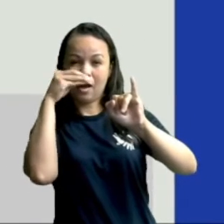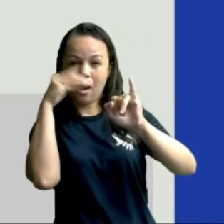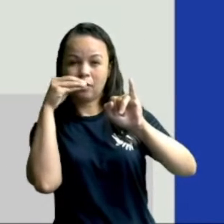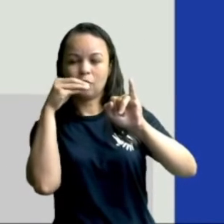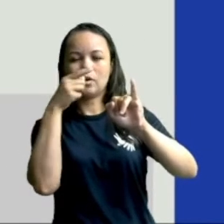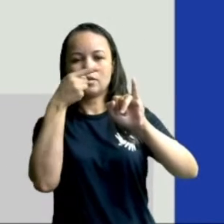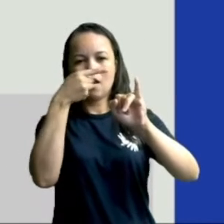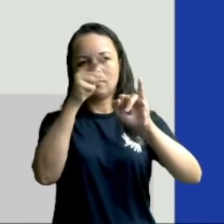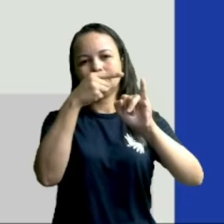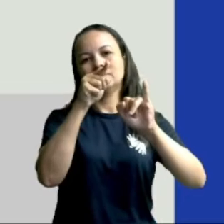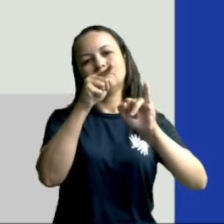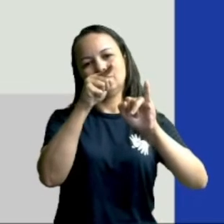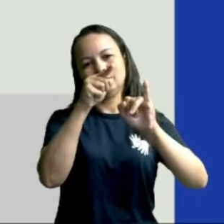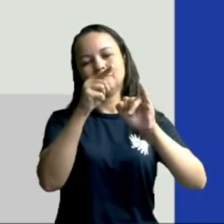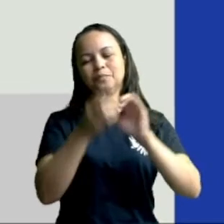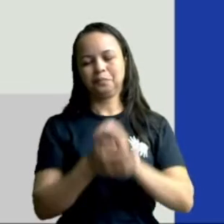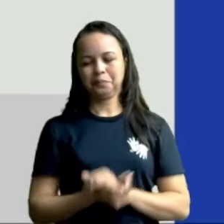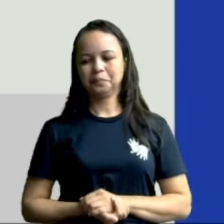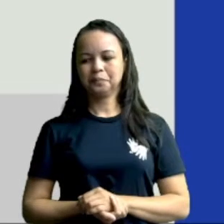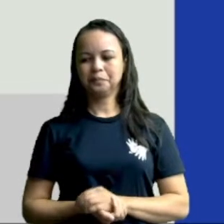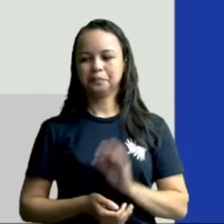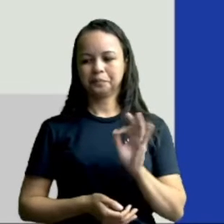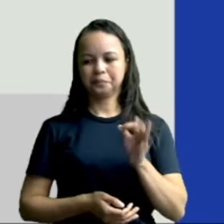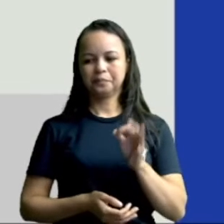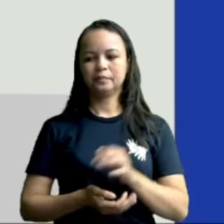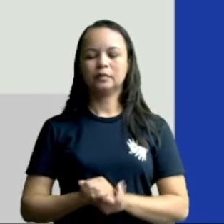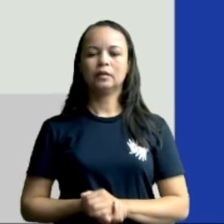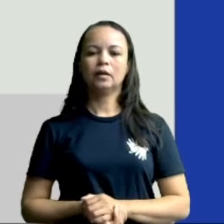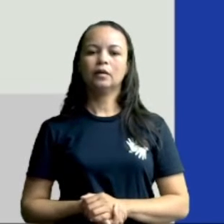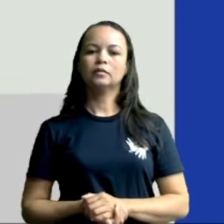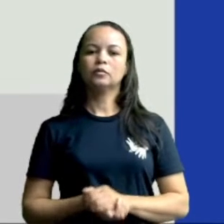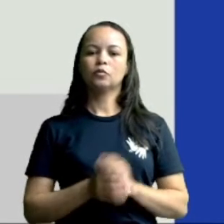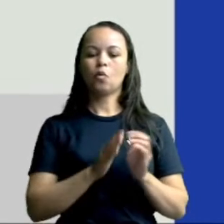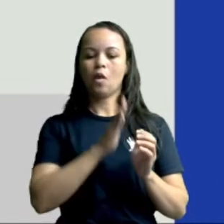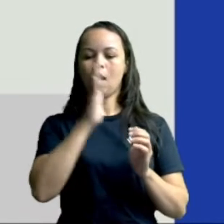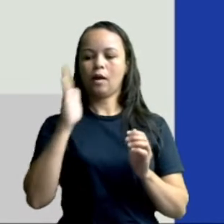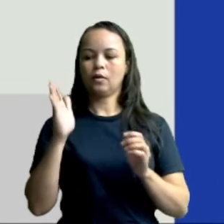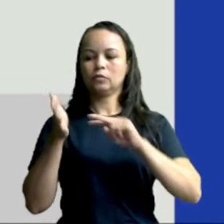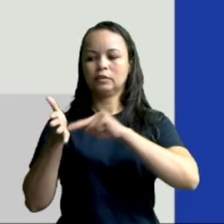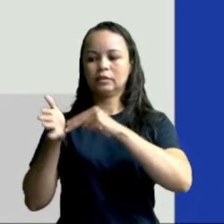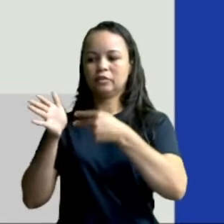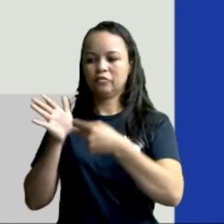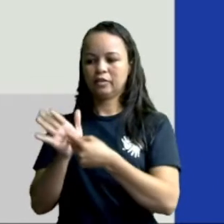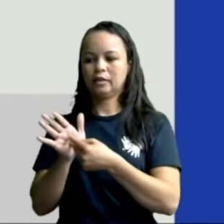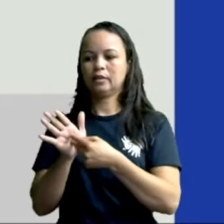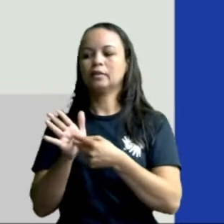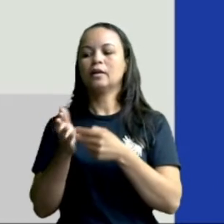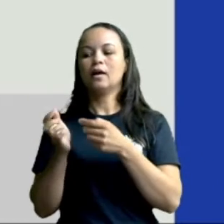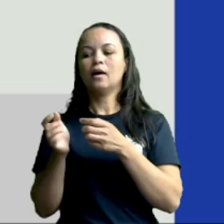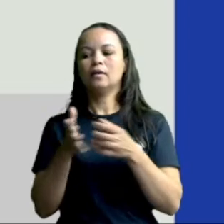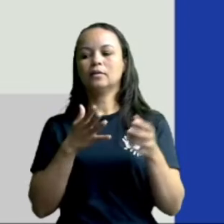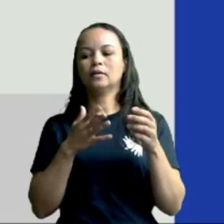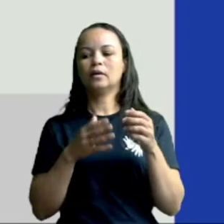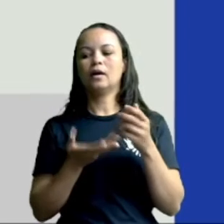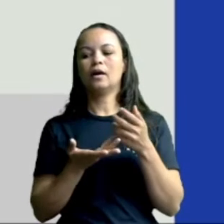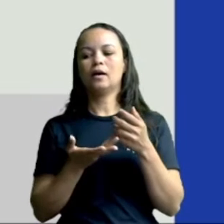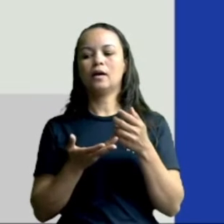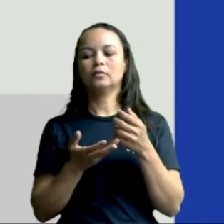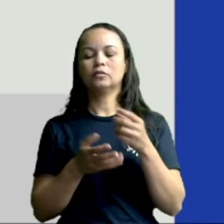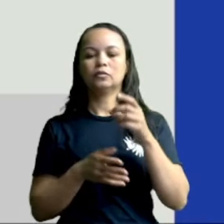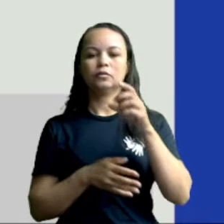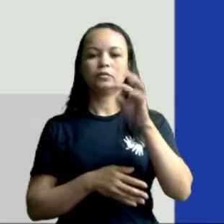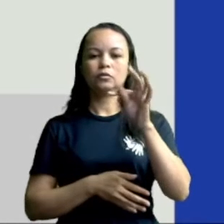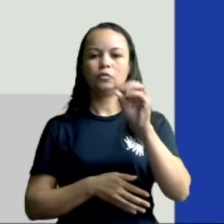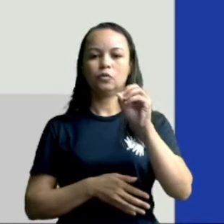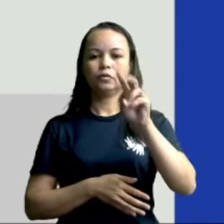fica acentuada, certo? E aí eu coloquei, ó, do lado o significado da palavra todavia, que